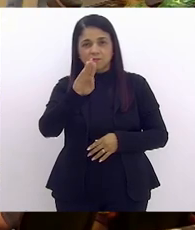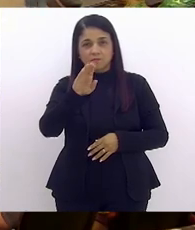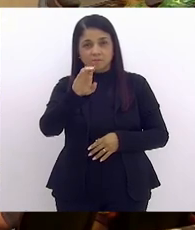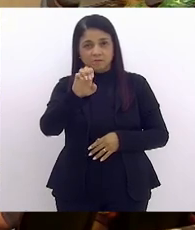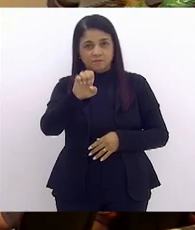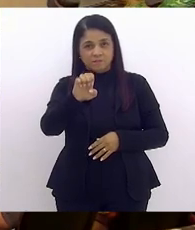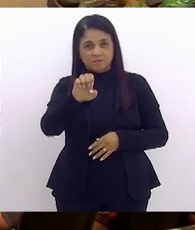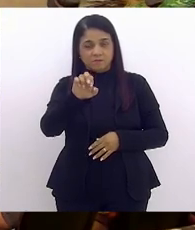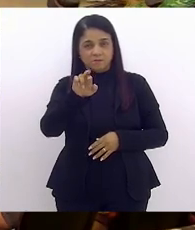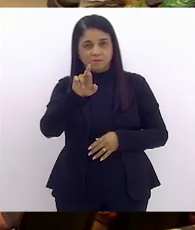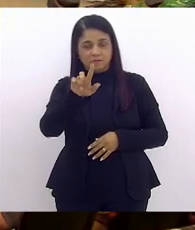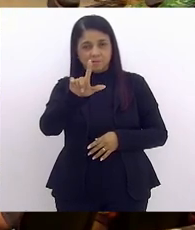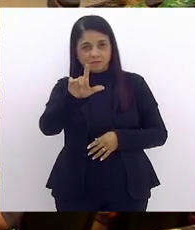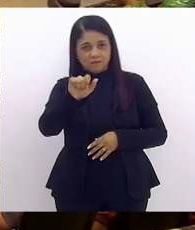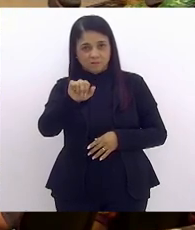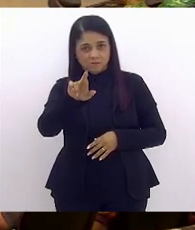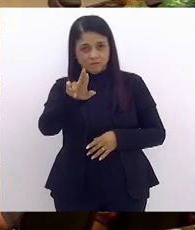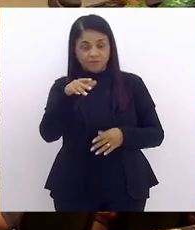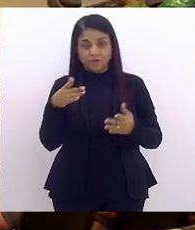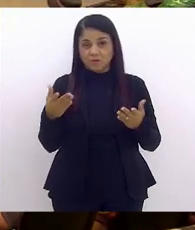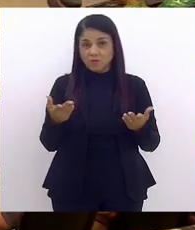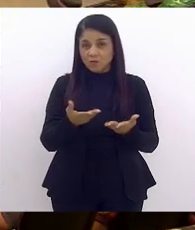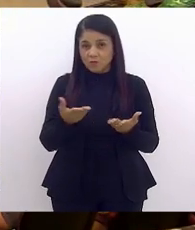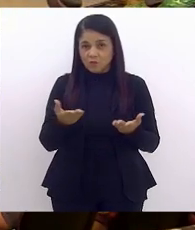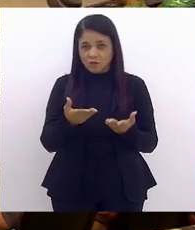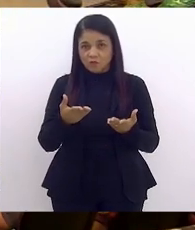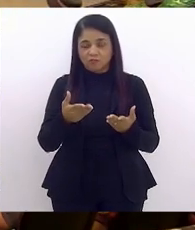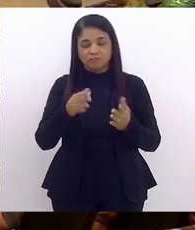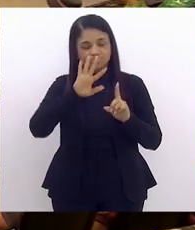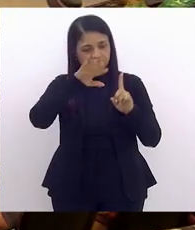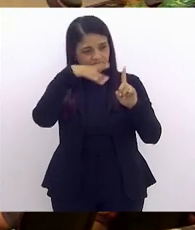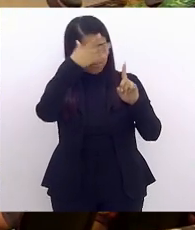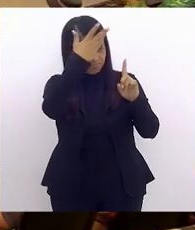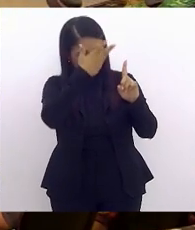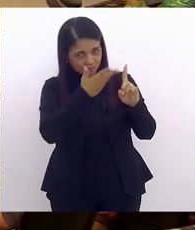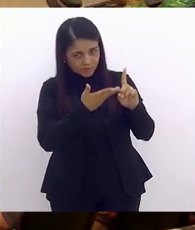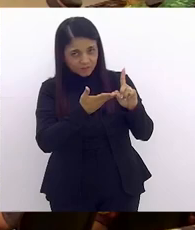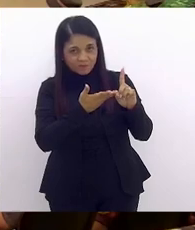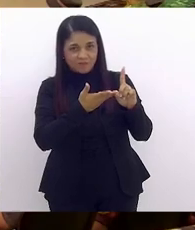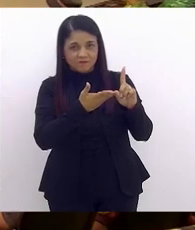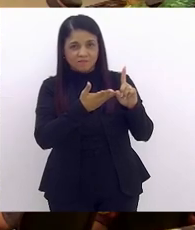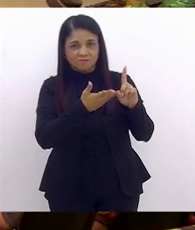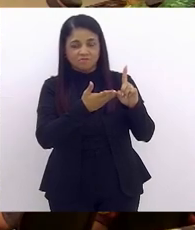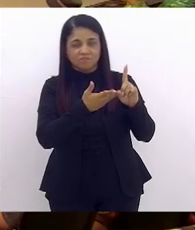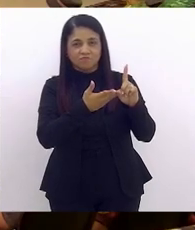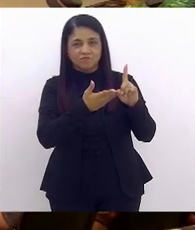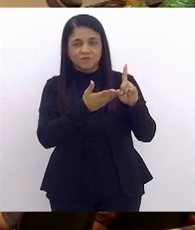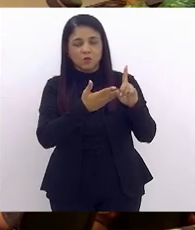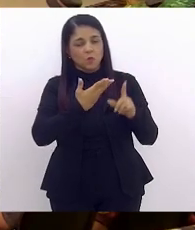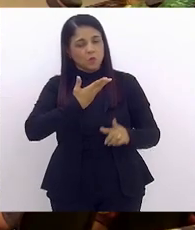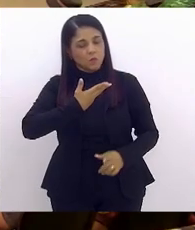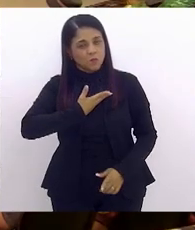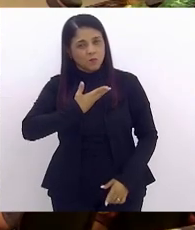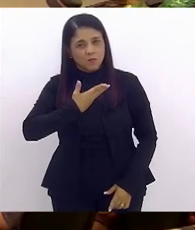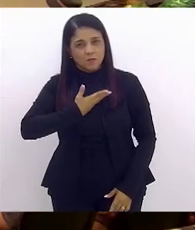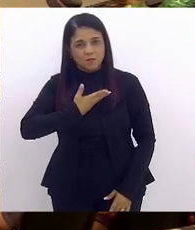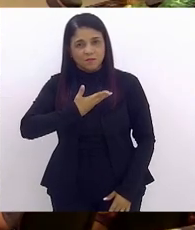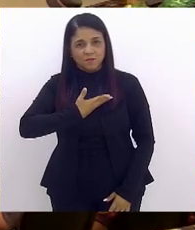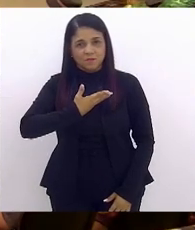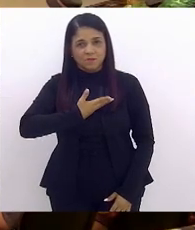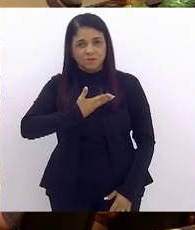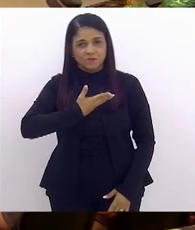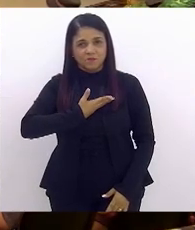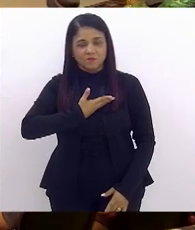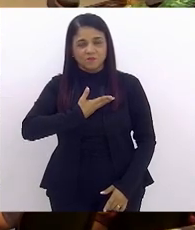hoje fazemos uma justa homenagem a um grande companheiro no